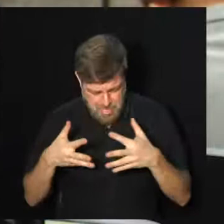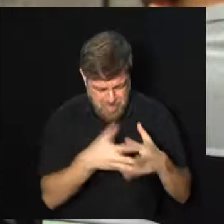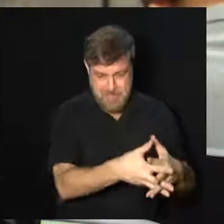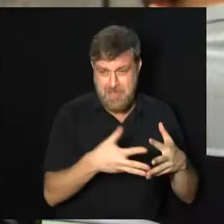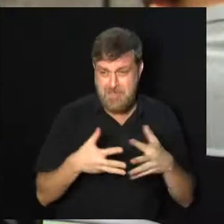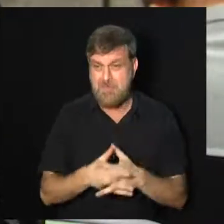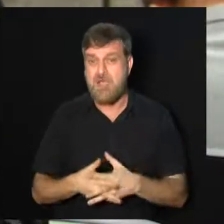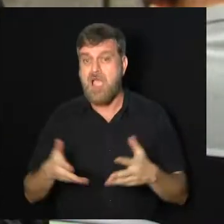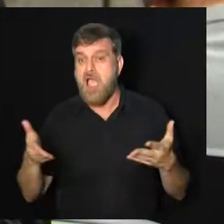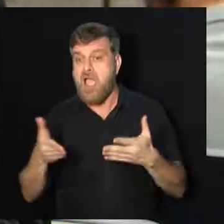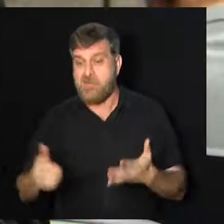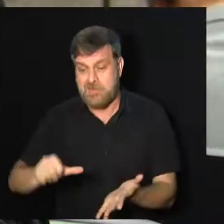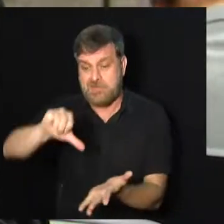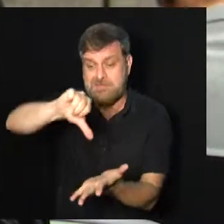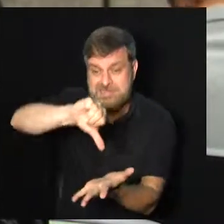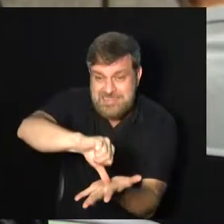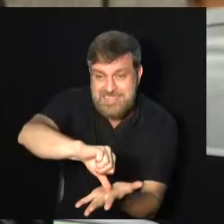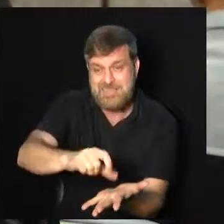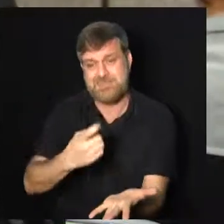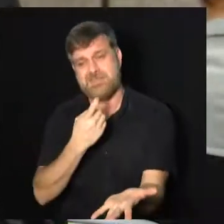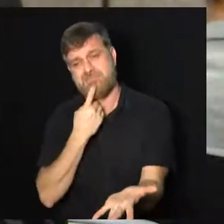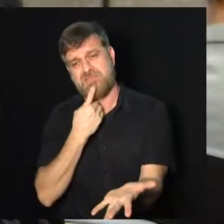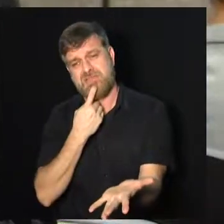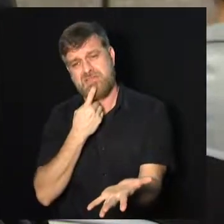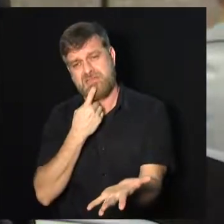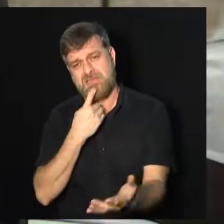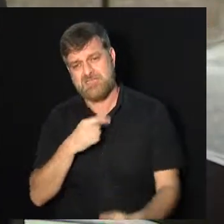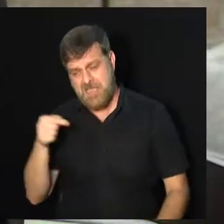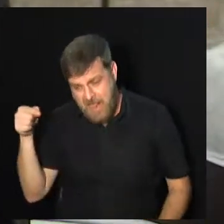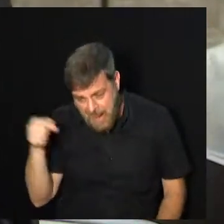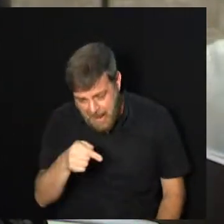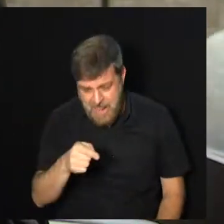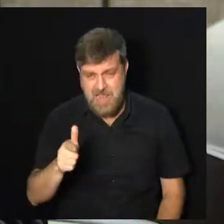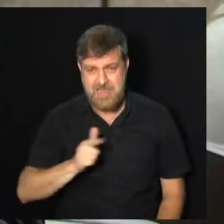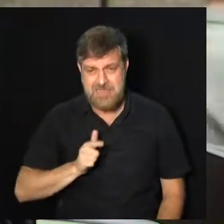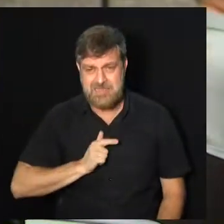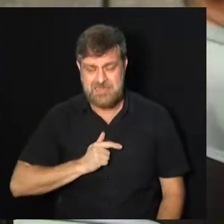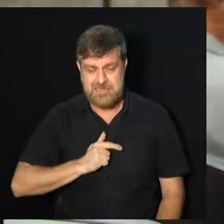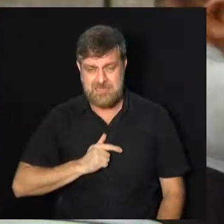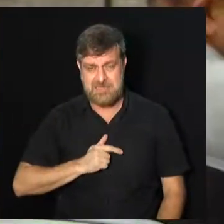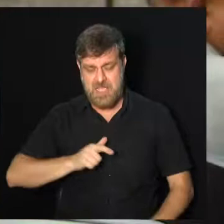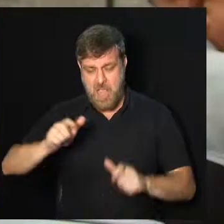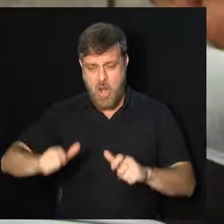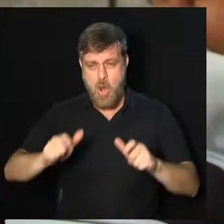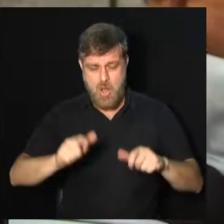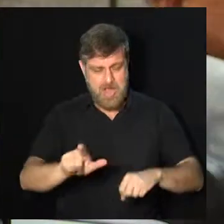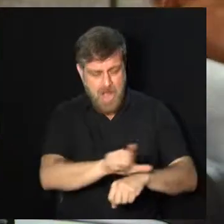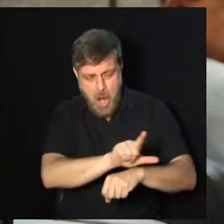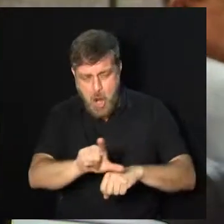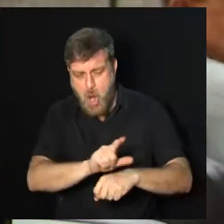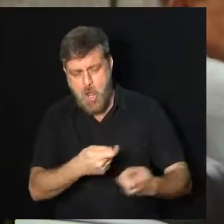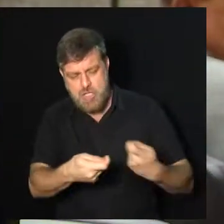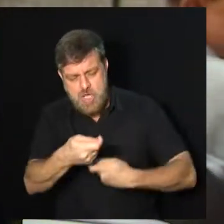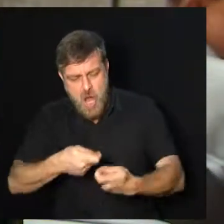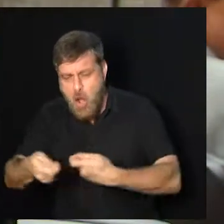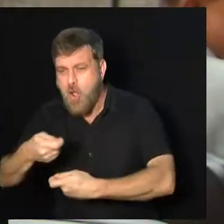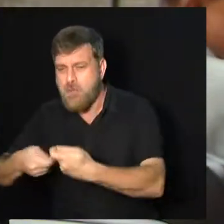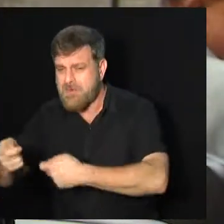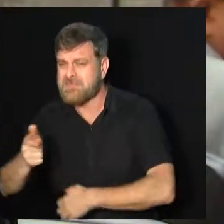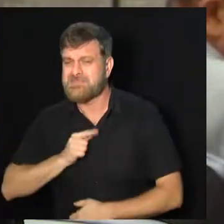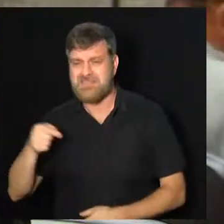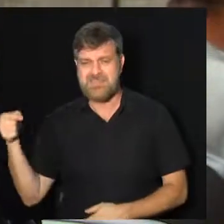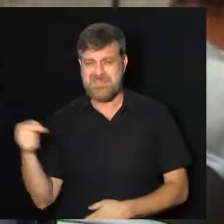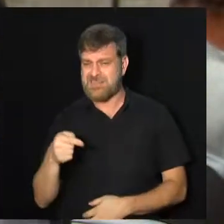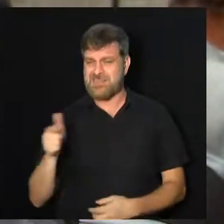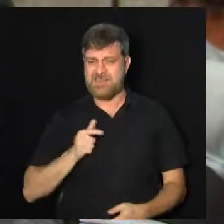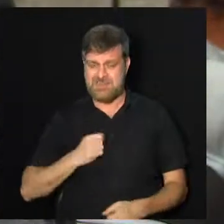é na região da Saldanha Marinho, na região central, onde existem vários estabelecimentos, vários comerciantes, e ali